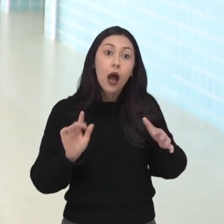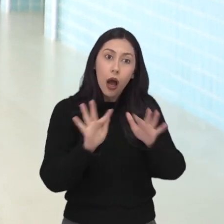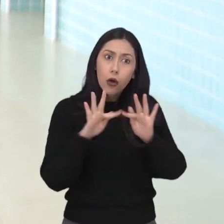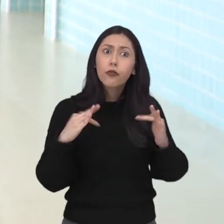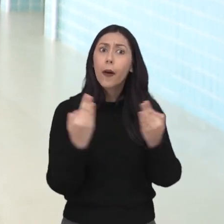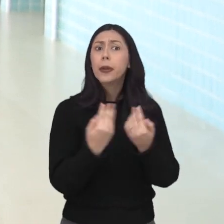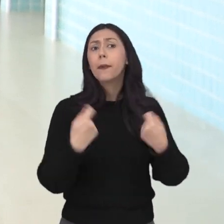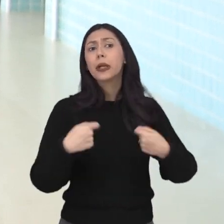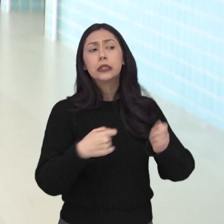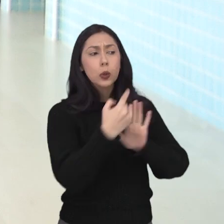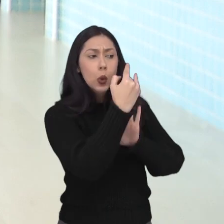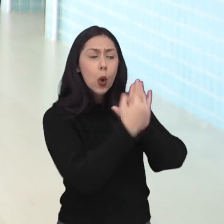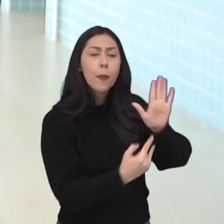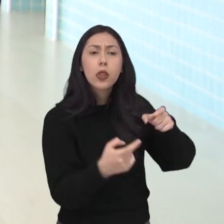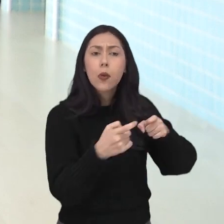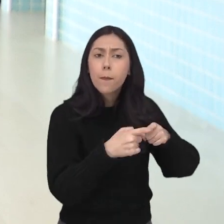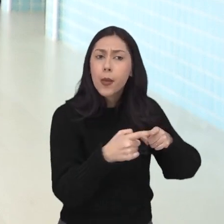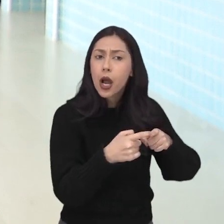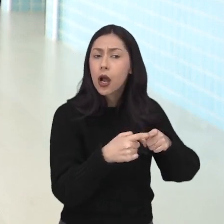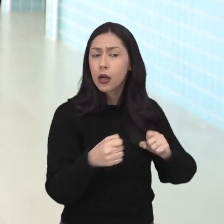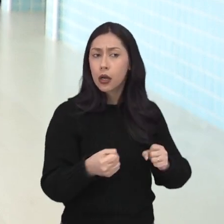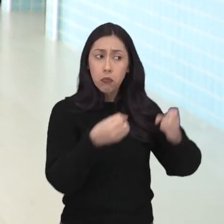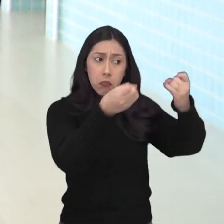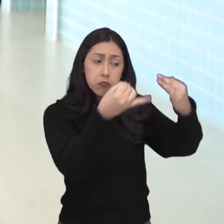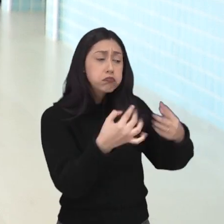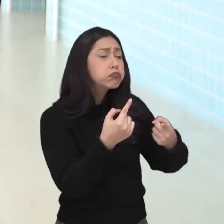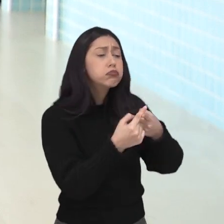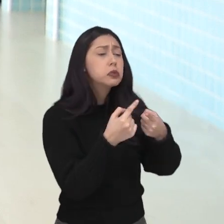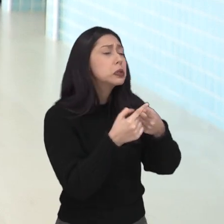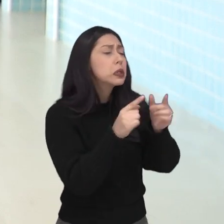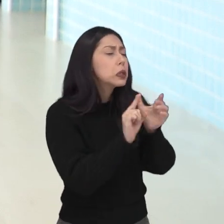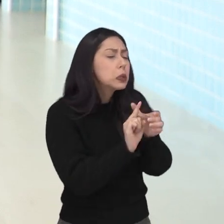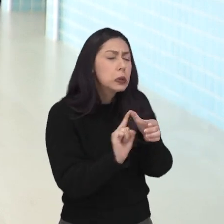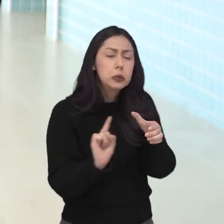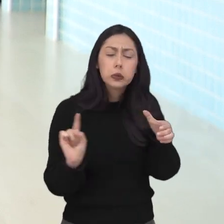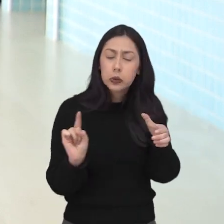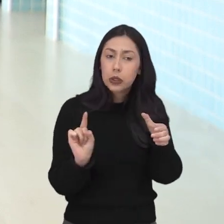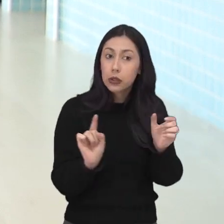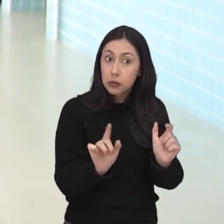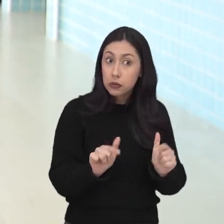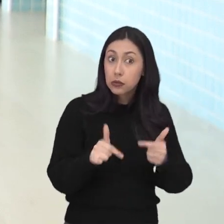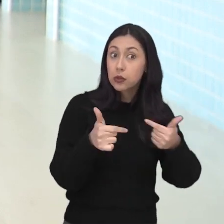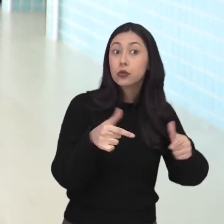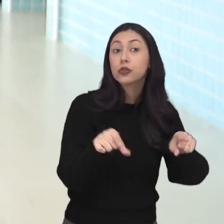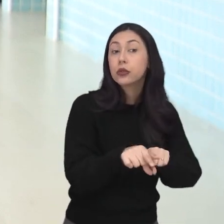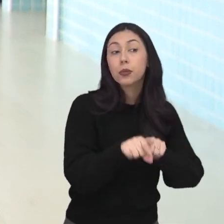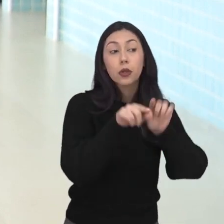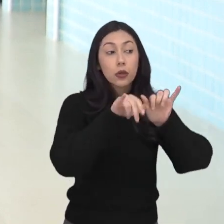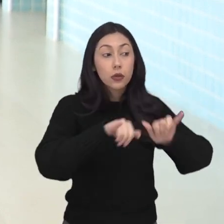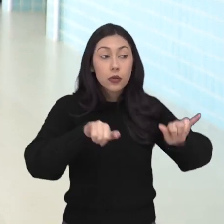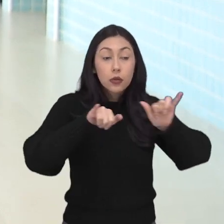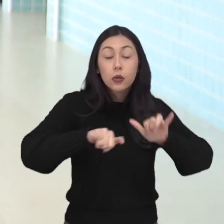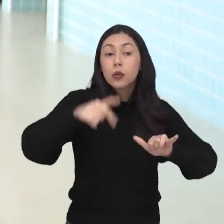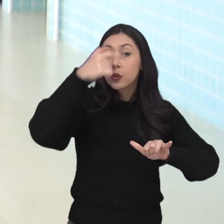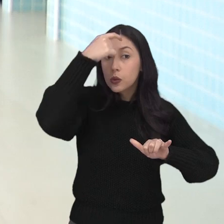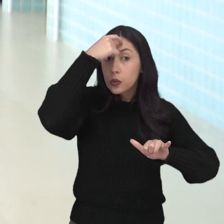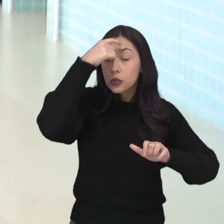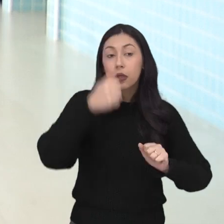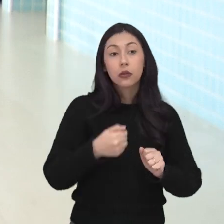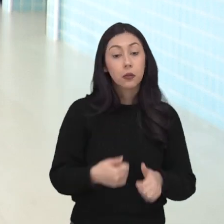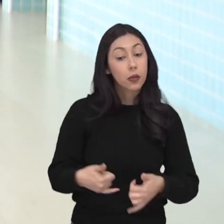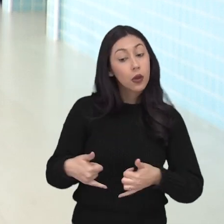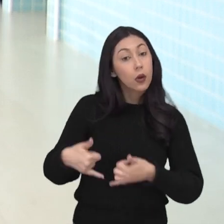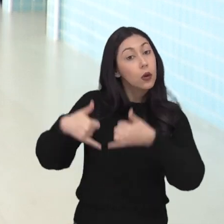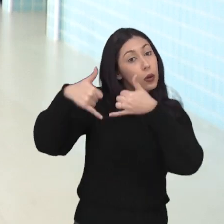famílias apresentem ou um atestado médico, o motivo pelo qual ela está ausente. Então, essas ações e de conscientização das